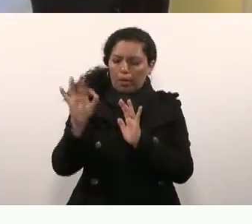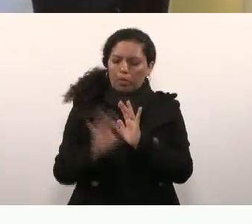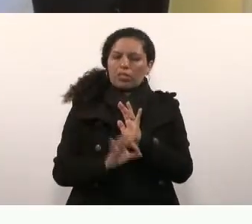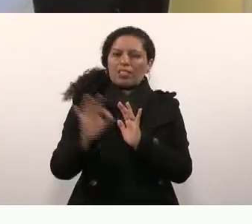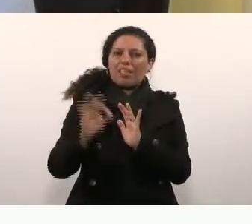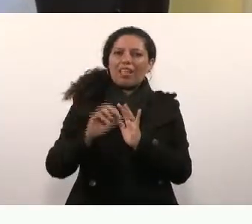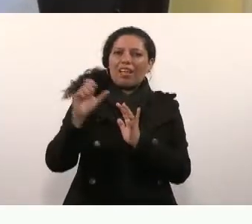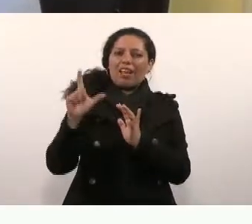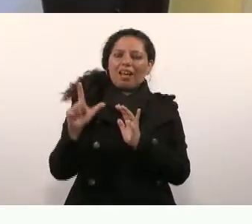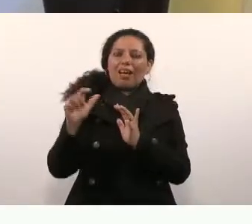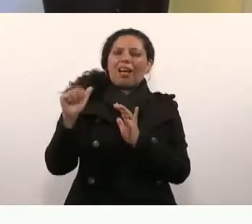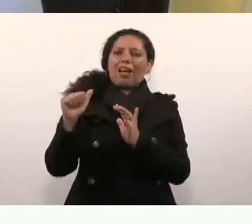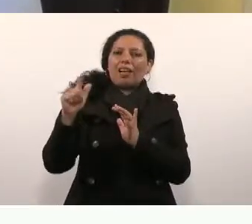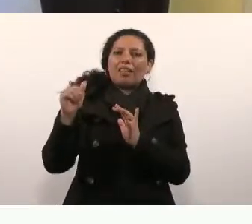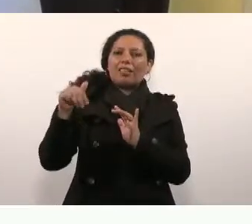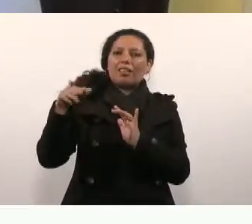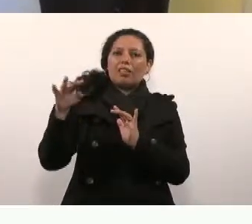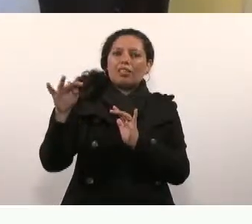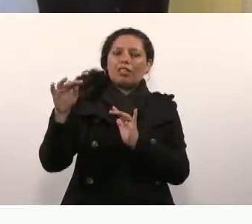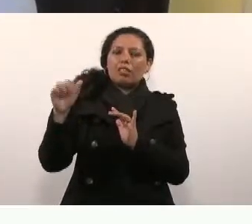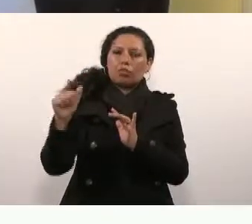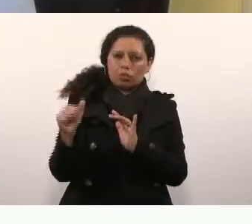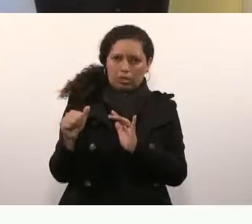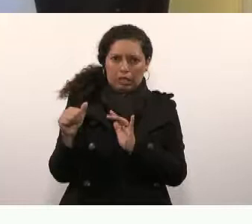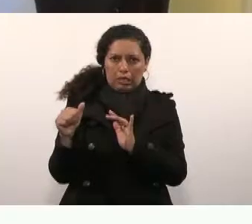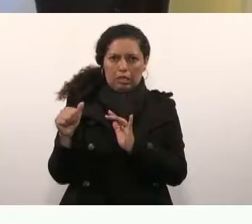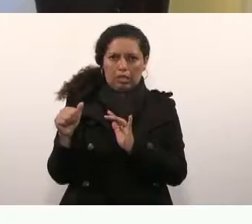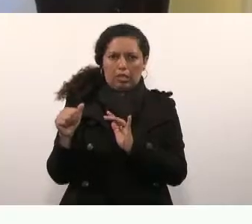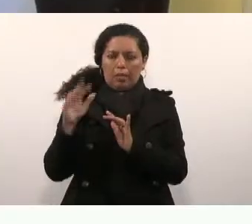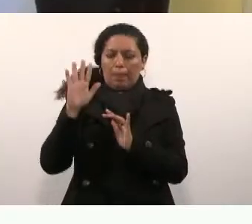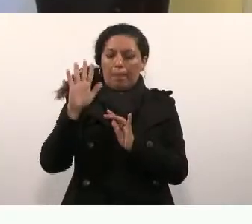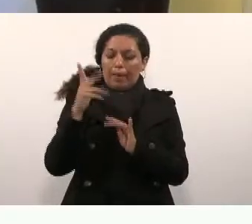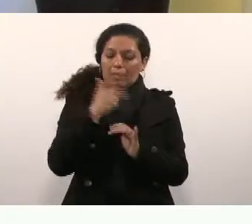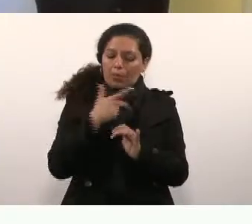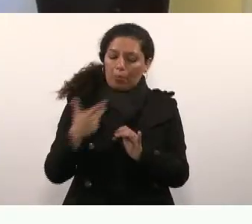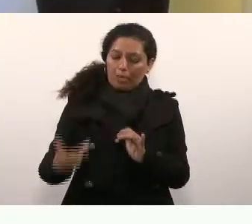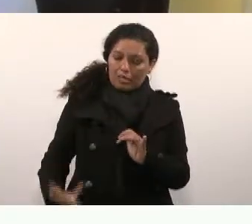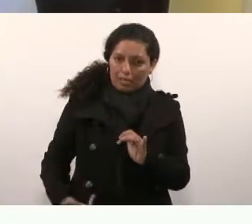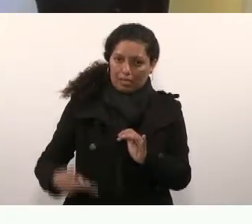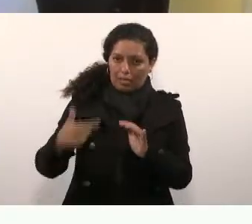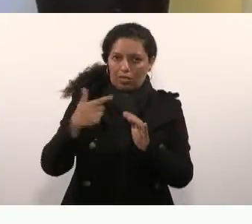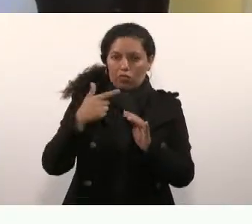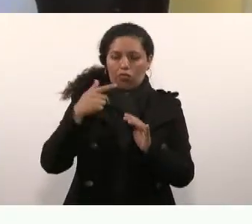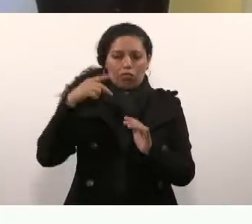etanol hidratado, mas o presidente da casa condicionou